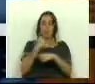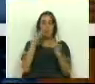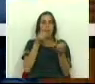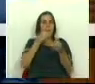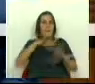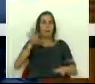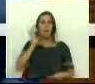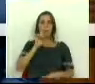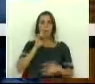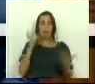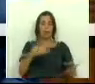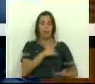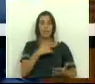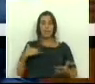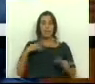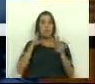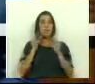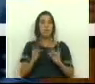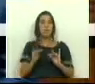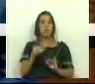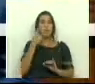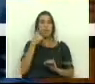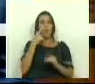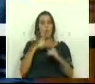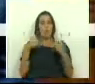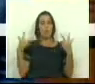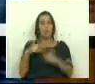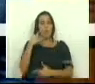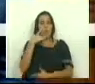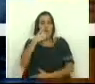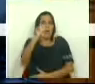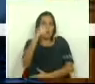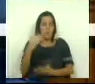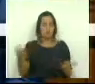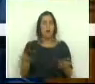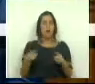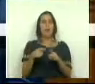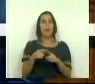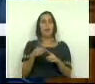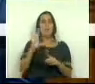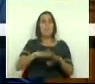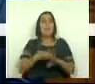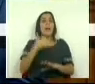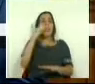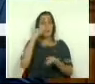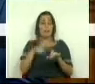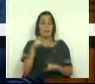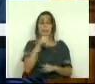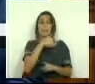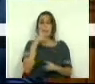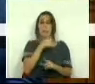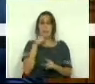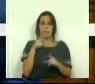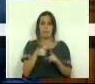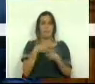perdem qualidade, a saúde e a educação conhecem cortes nunca vistos. E o mais grave é que estes sacrifícios